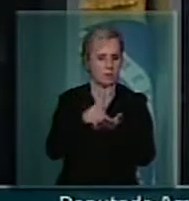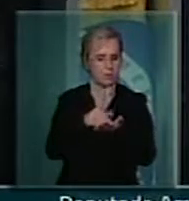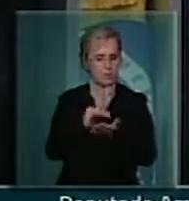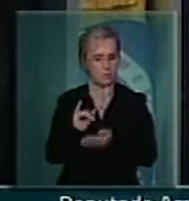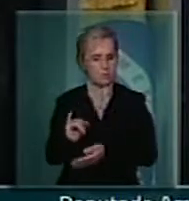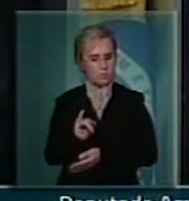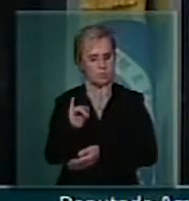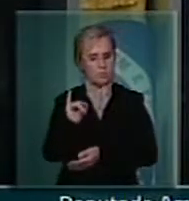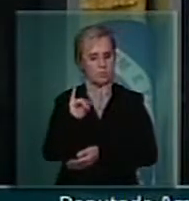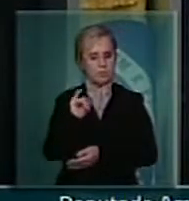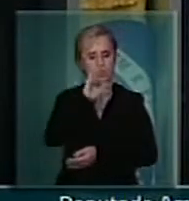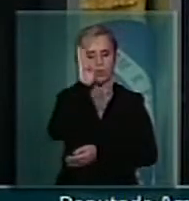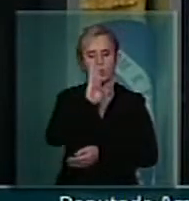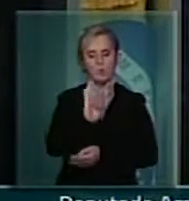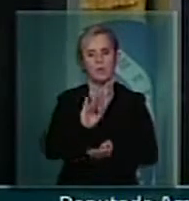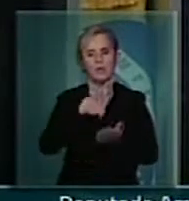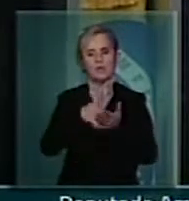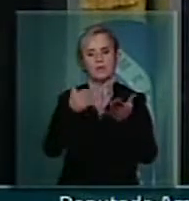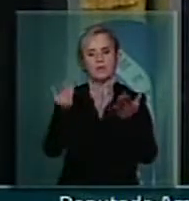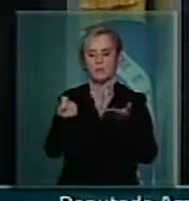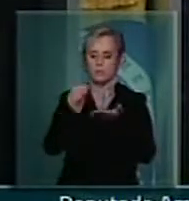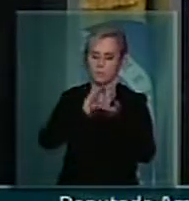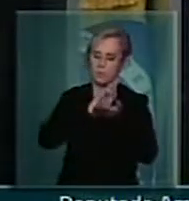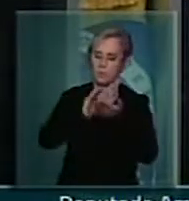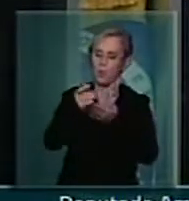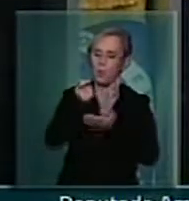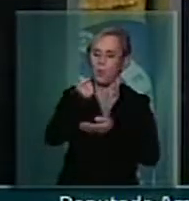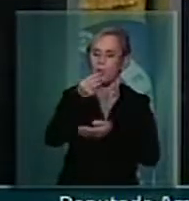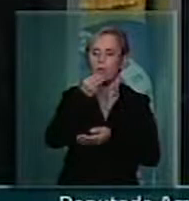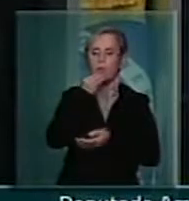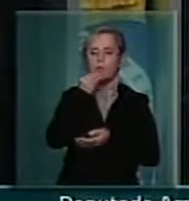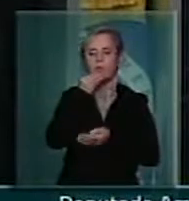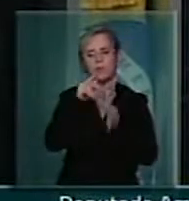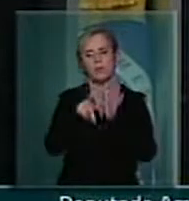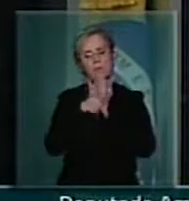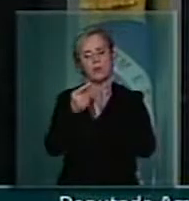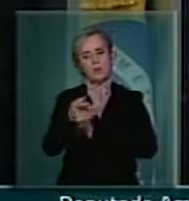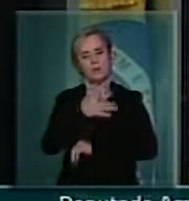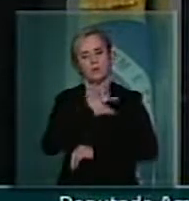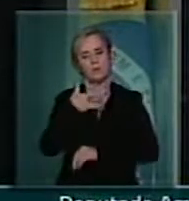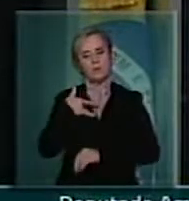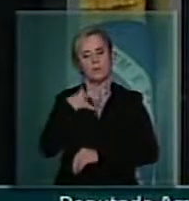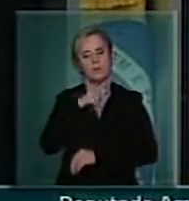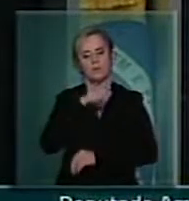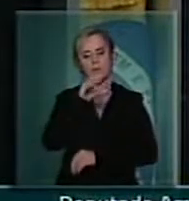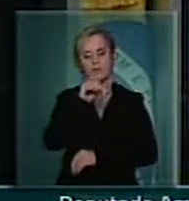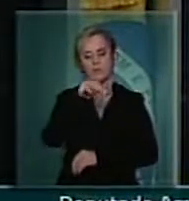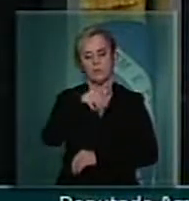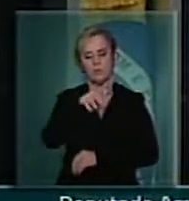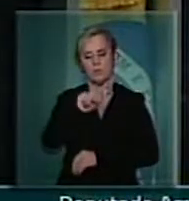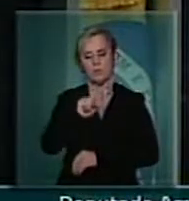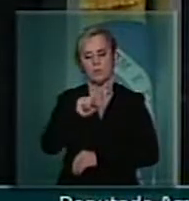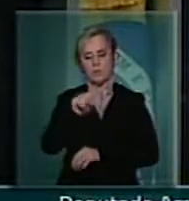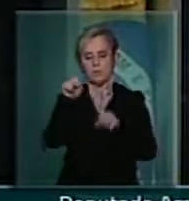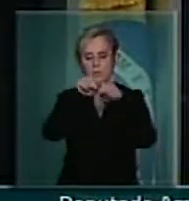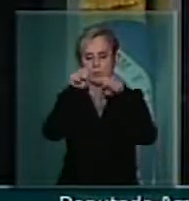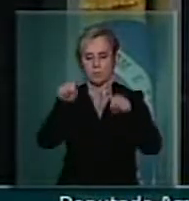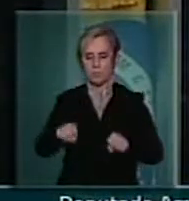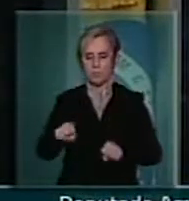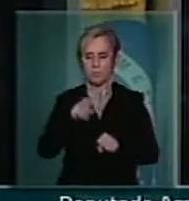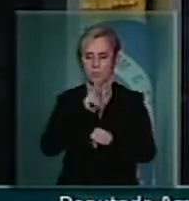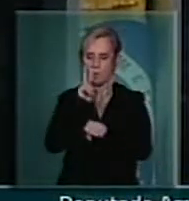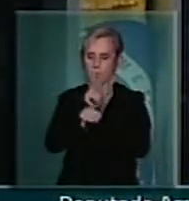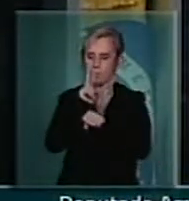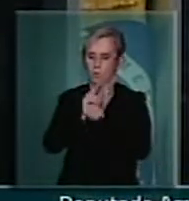o Brasil ainda investe muito pouco em saúde. Segundo a OMS, um sistema com